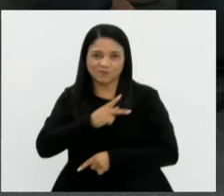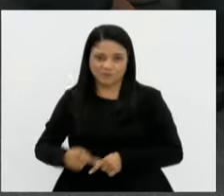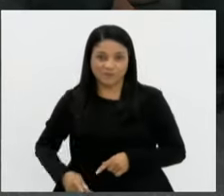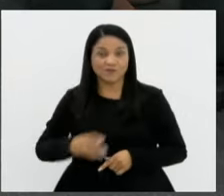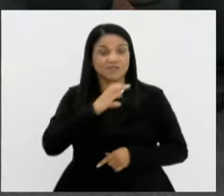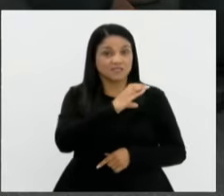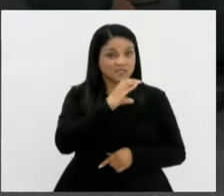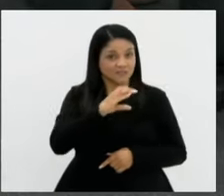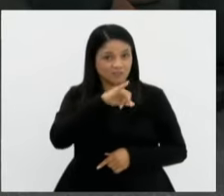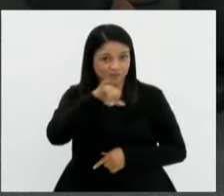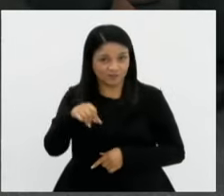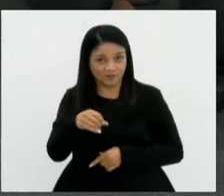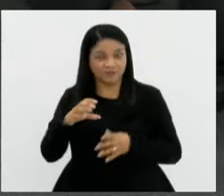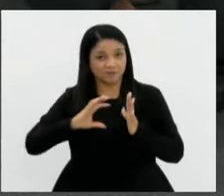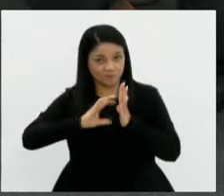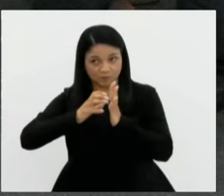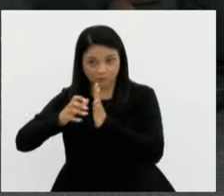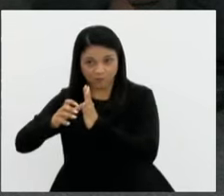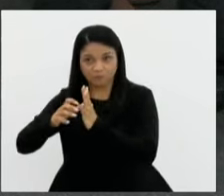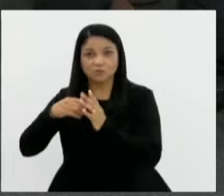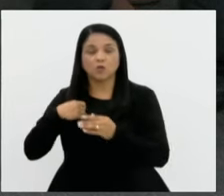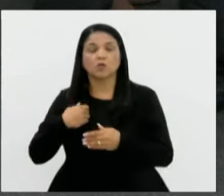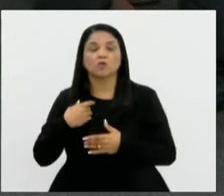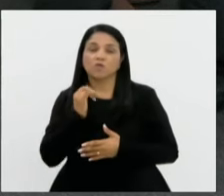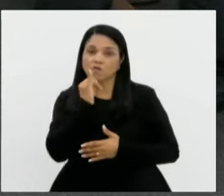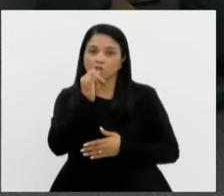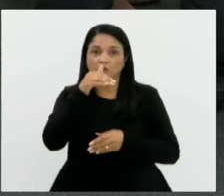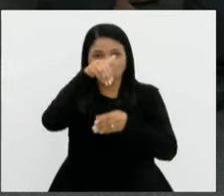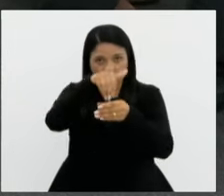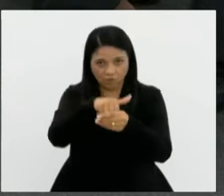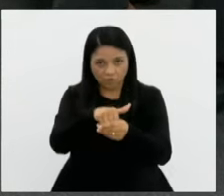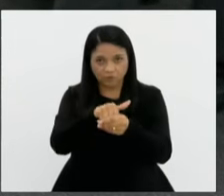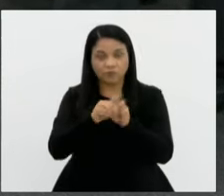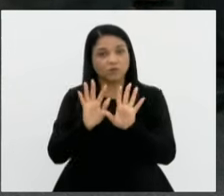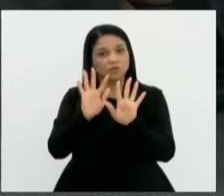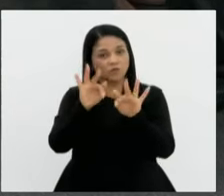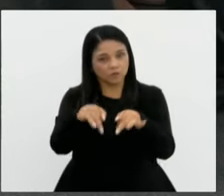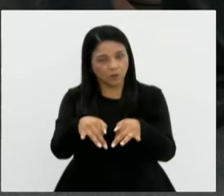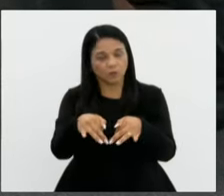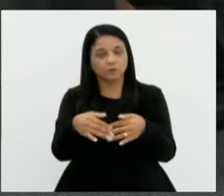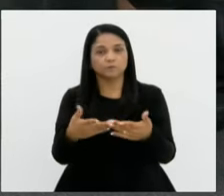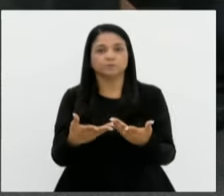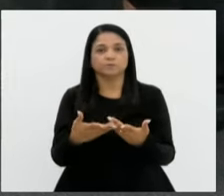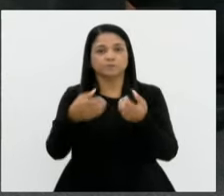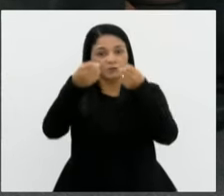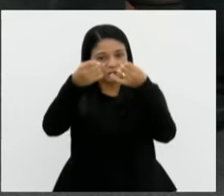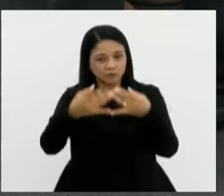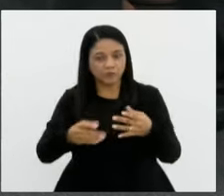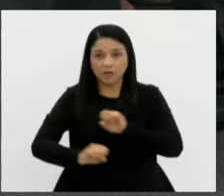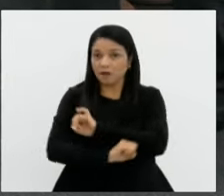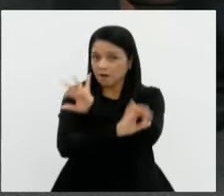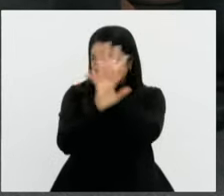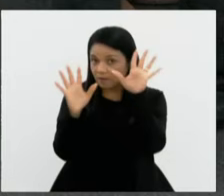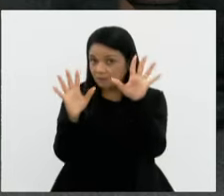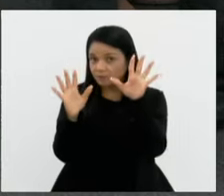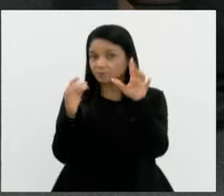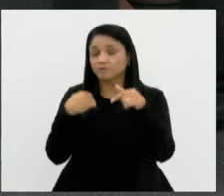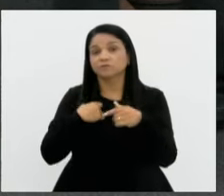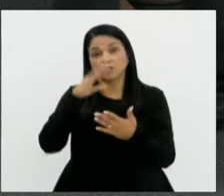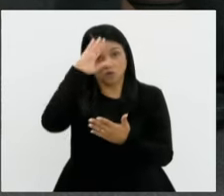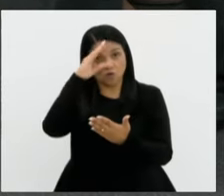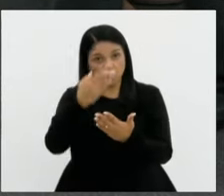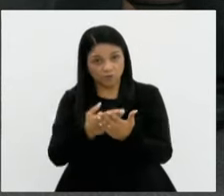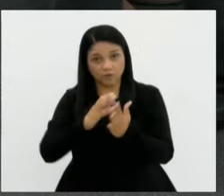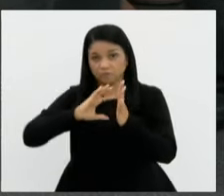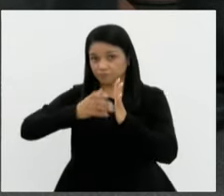pelas bancadas, decidi declarar meu voto no final para demonstrar qual é a coerência. E falar para todos aqueles que confiam na bancada